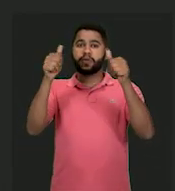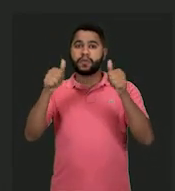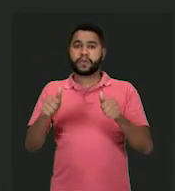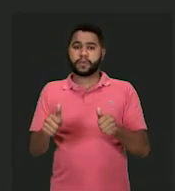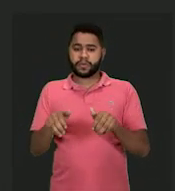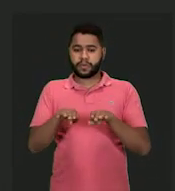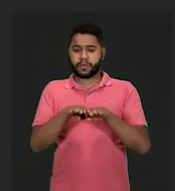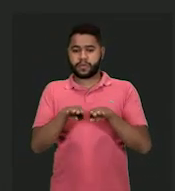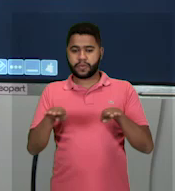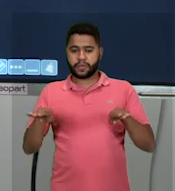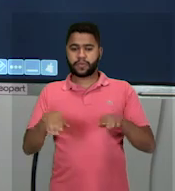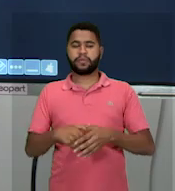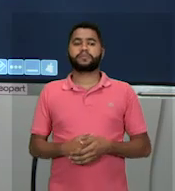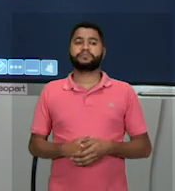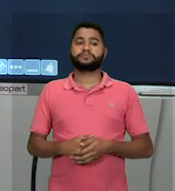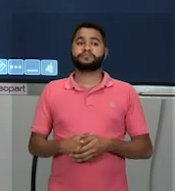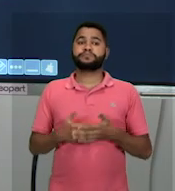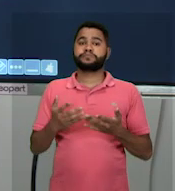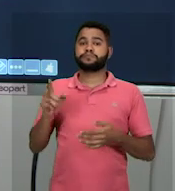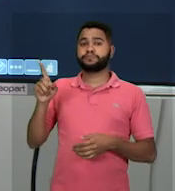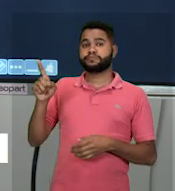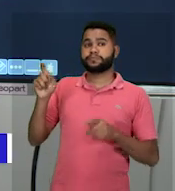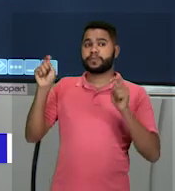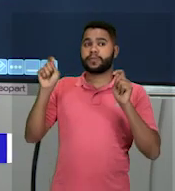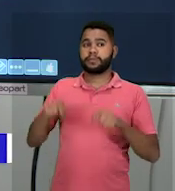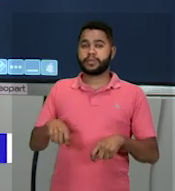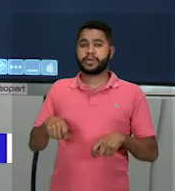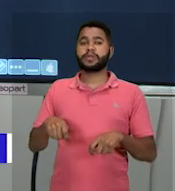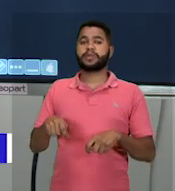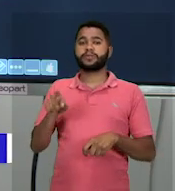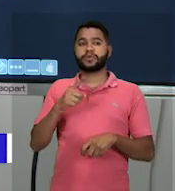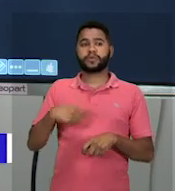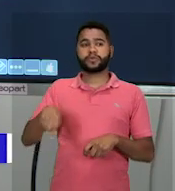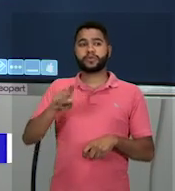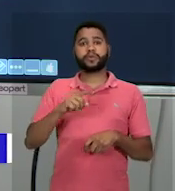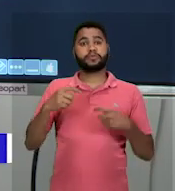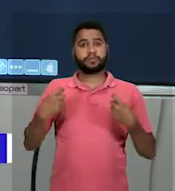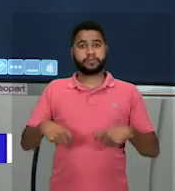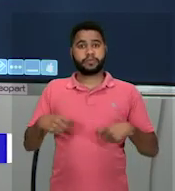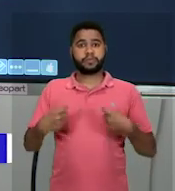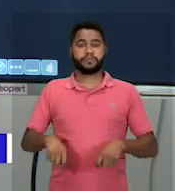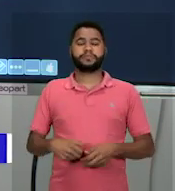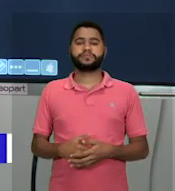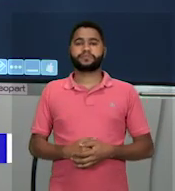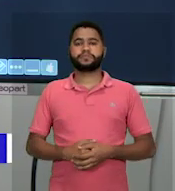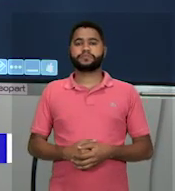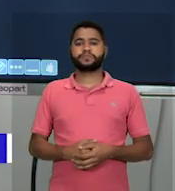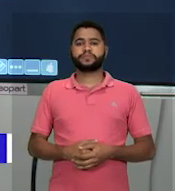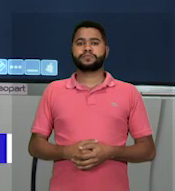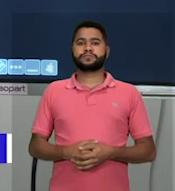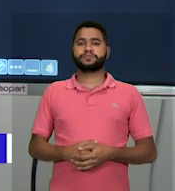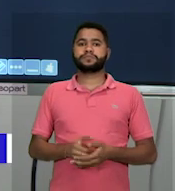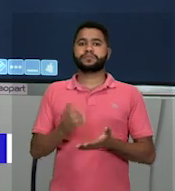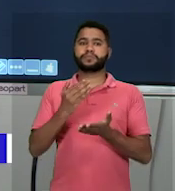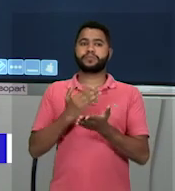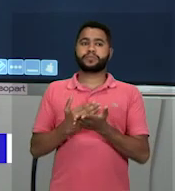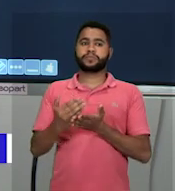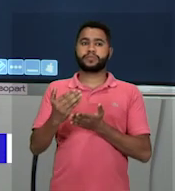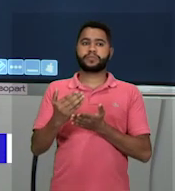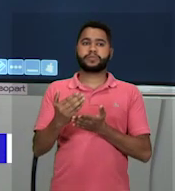planas. Então, essas são as habilidades e competências que nós vamos precisar. Começando com a